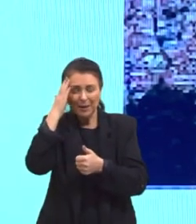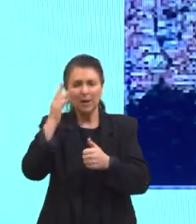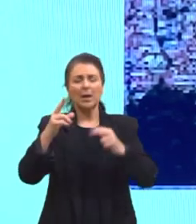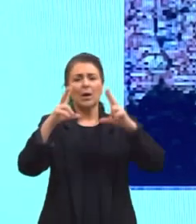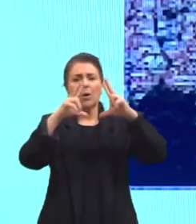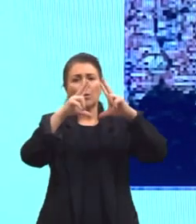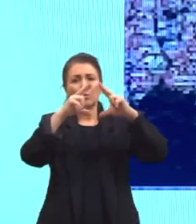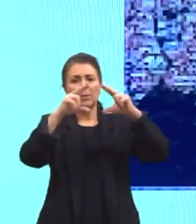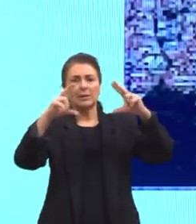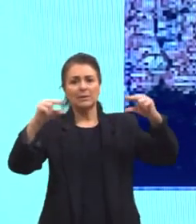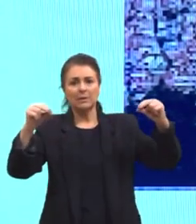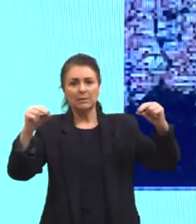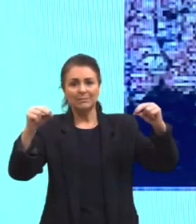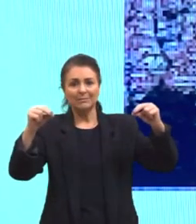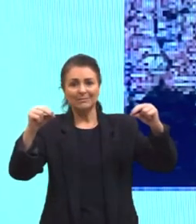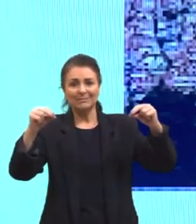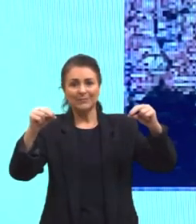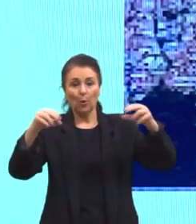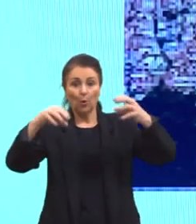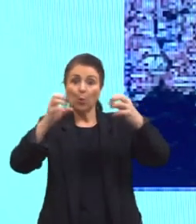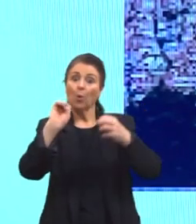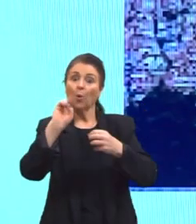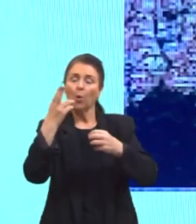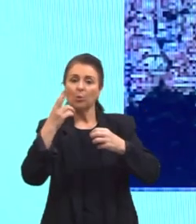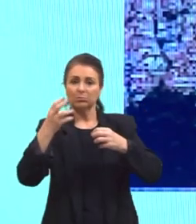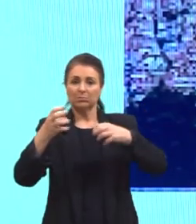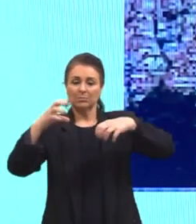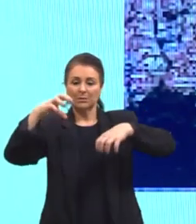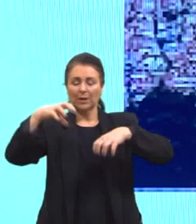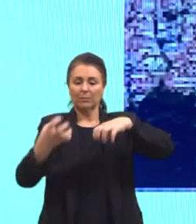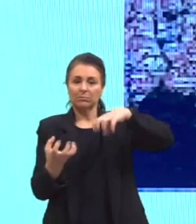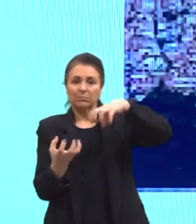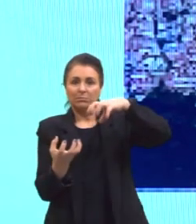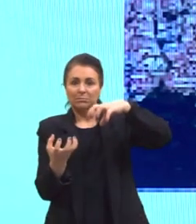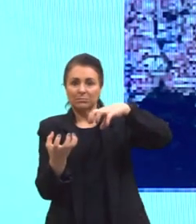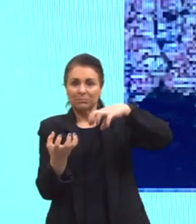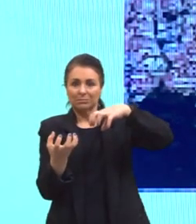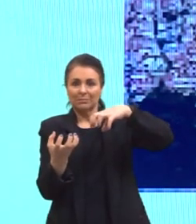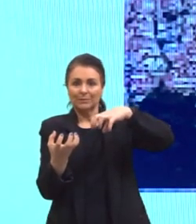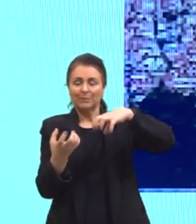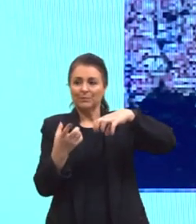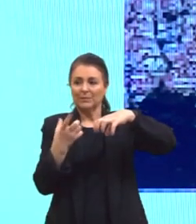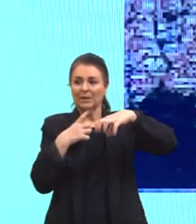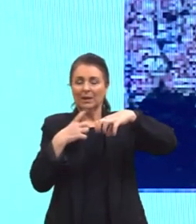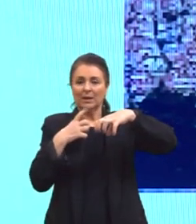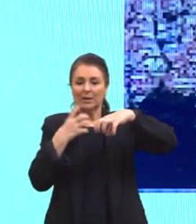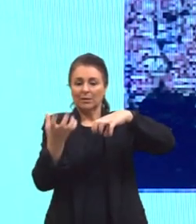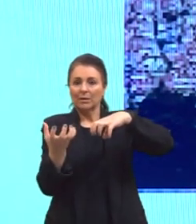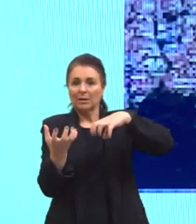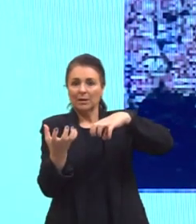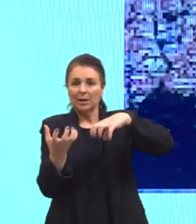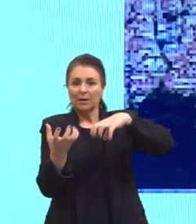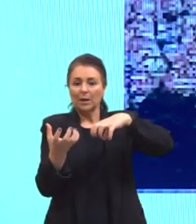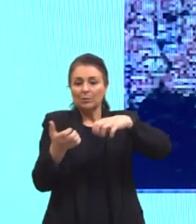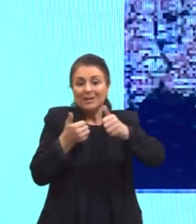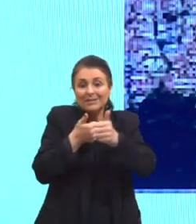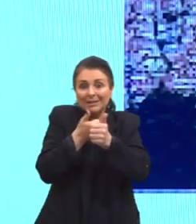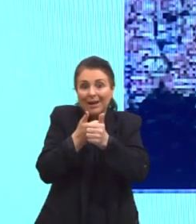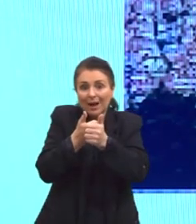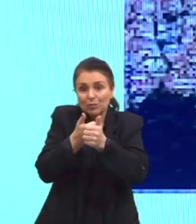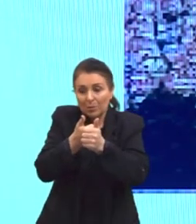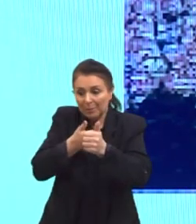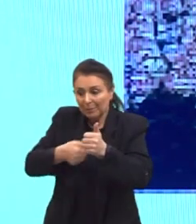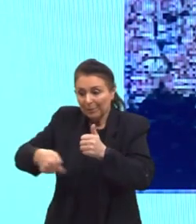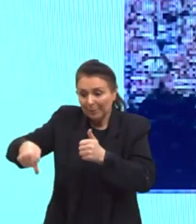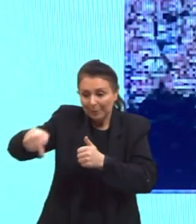pensada né Brasília foi toda estruturada já Cidades Satélites que ficam orbitando em relação